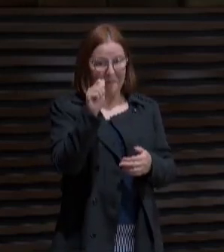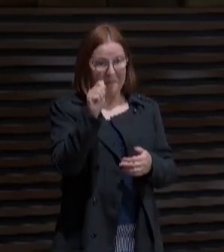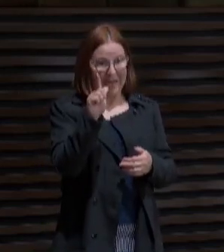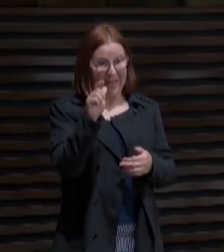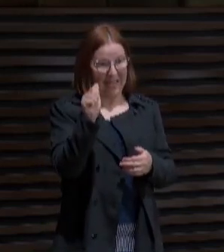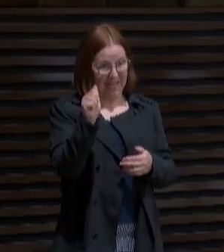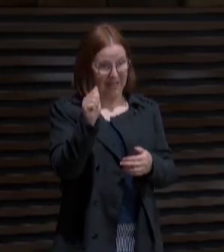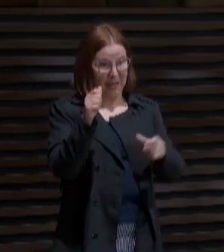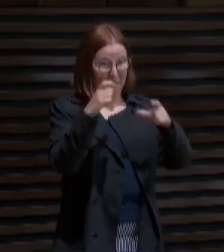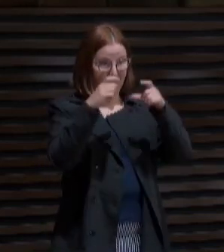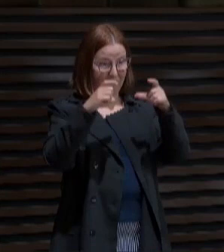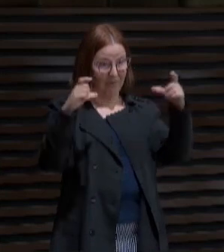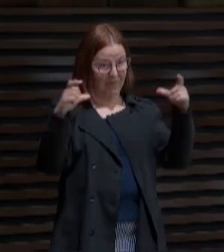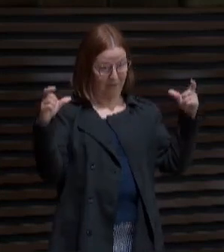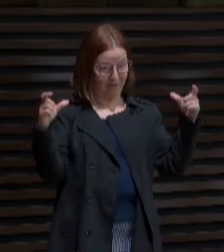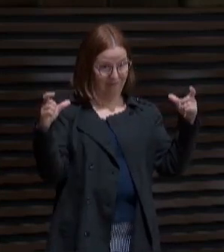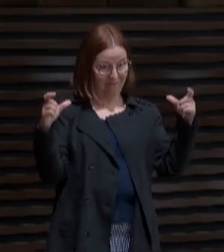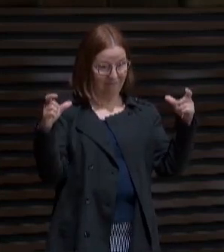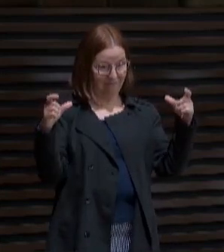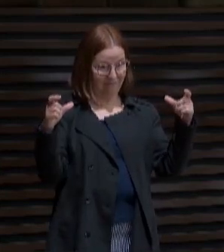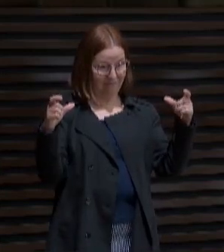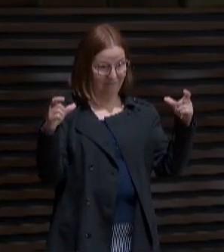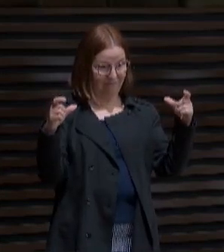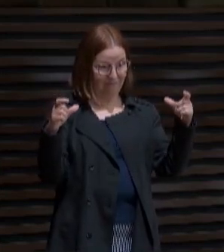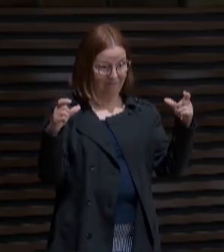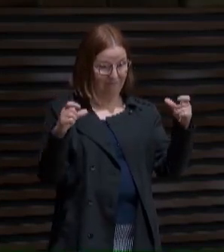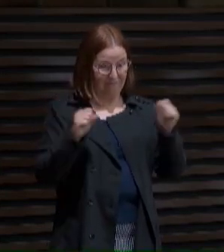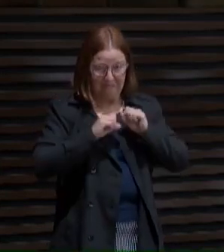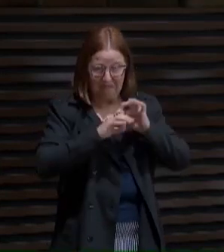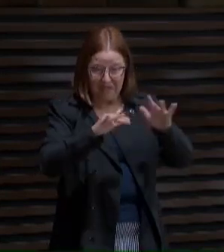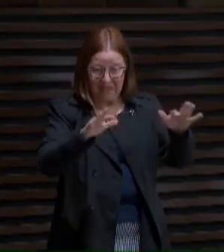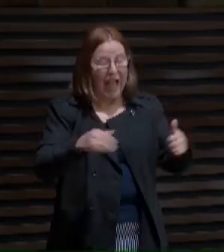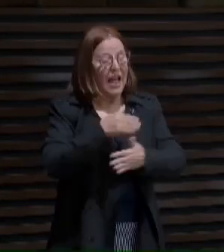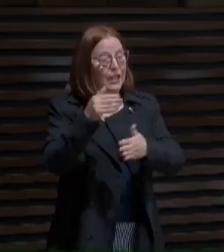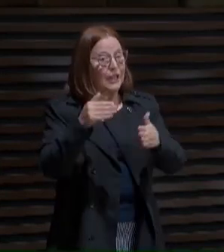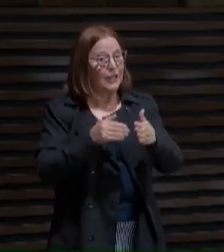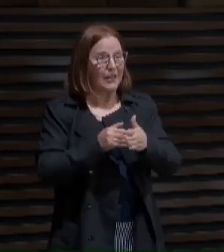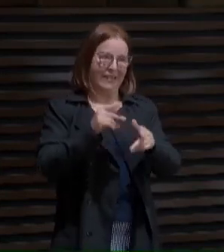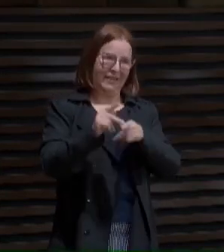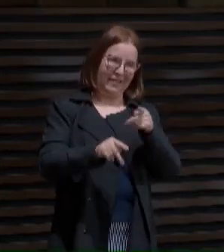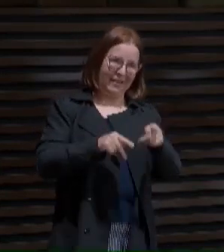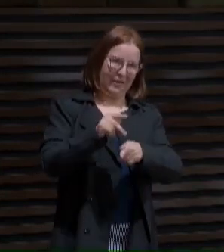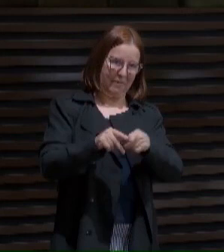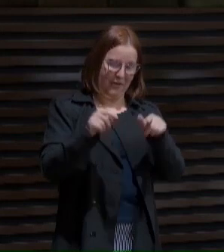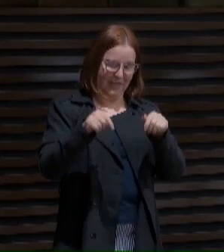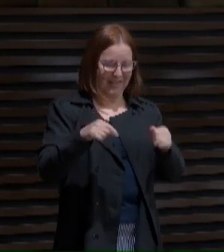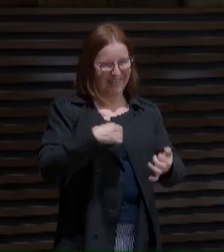que infectou todas as pessoas que passaram aqui por essa